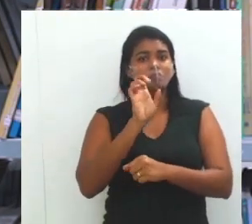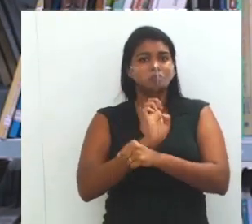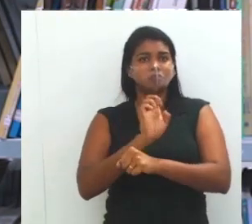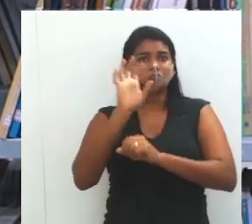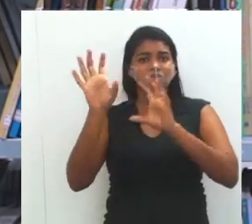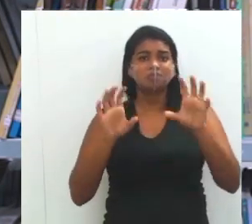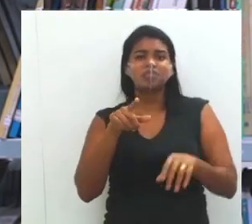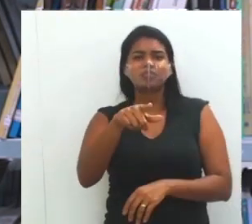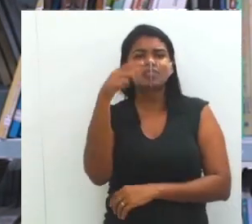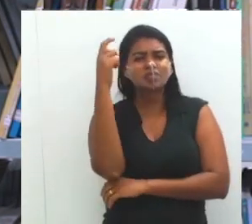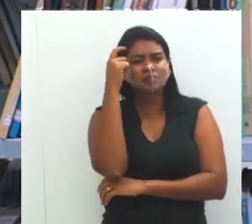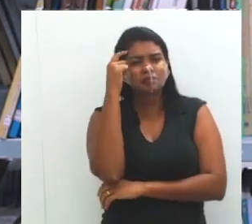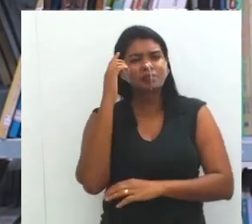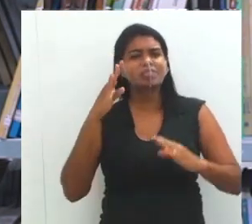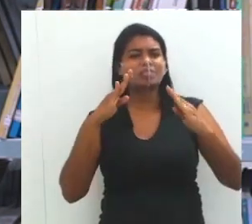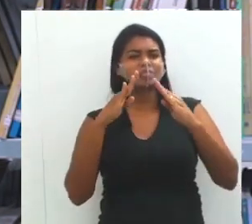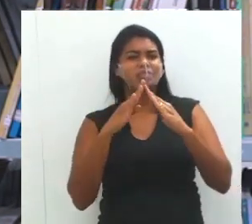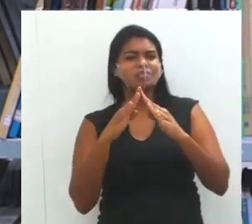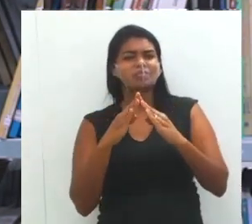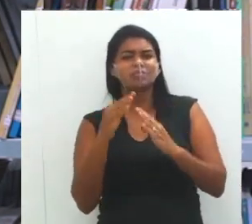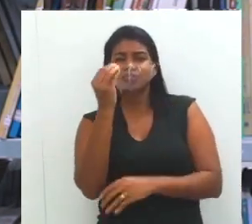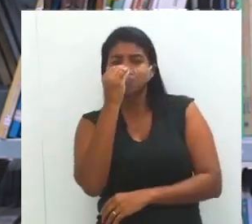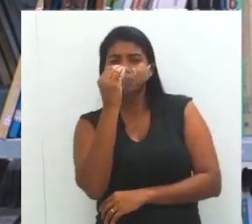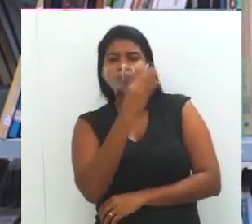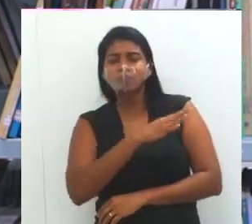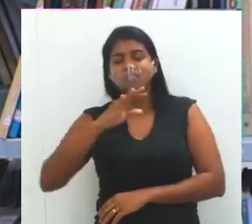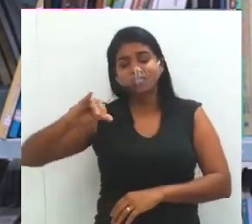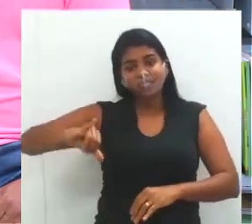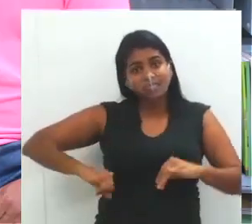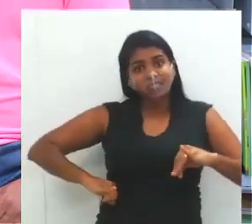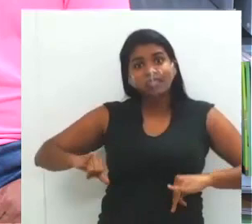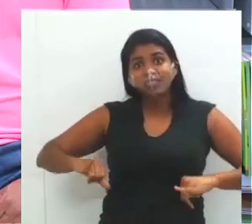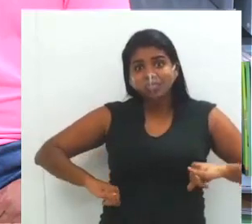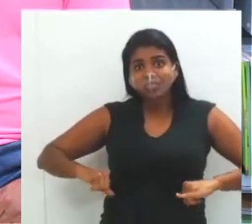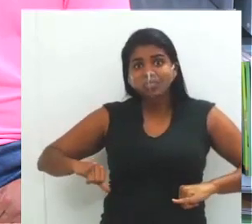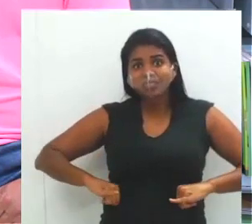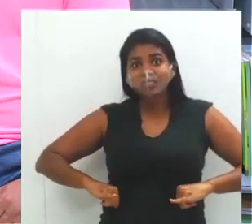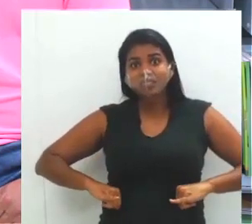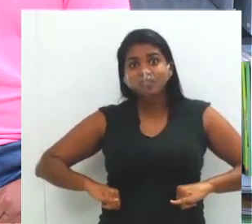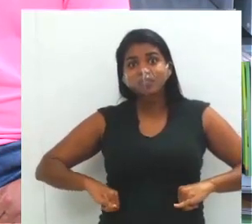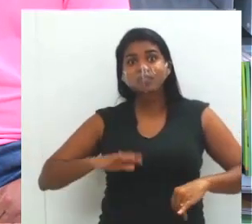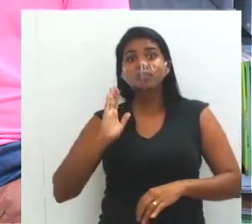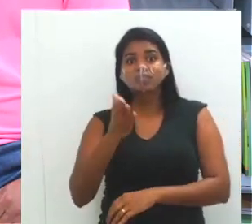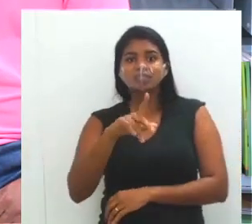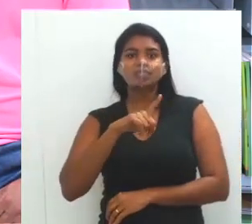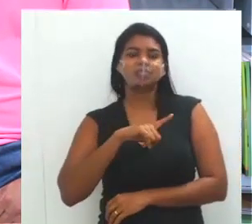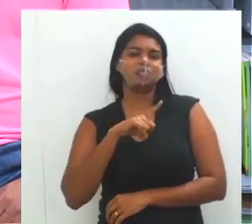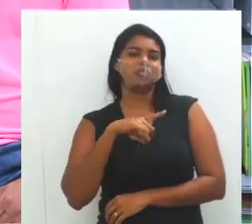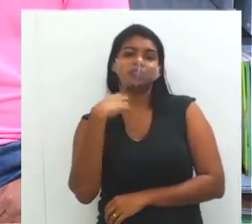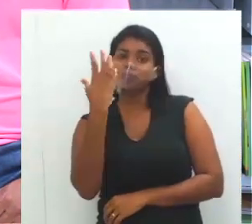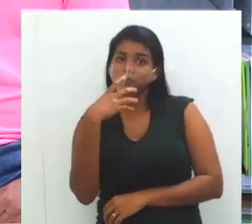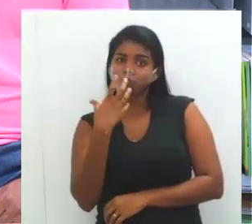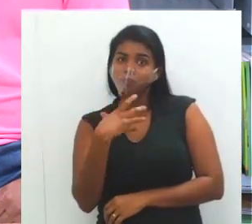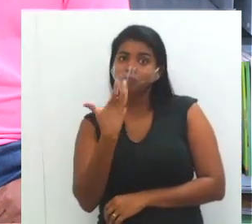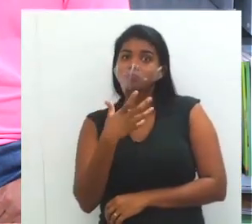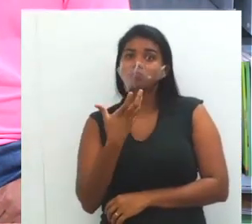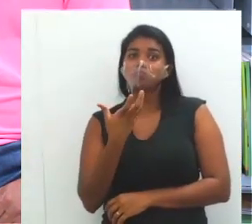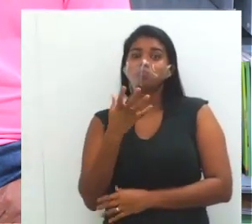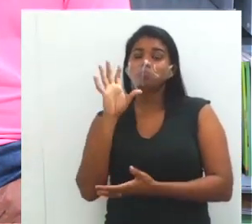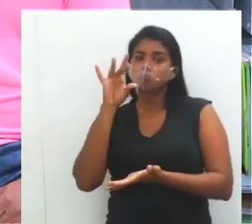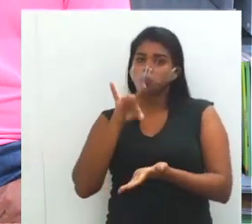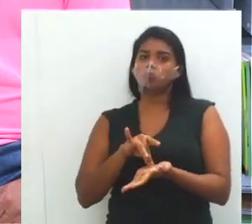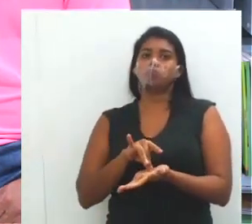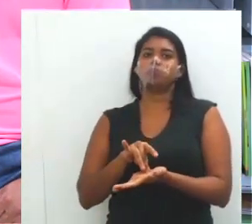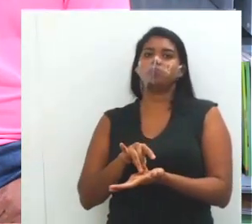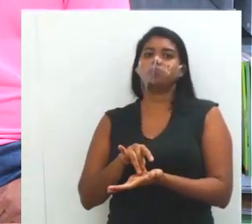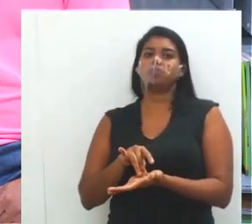vocês refletissem em casa, veja só o preconceito que ele sofreu e que havia a própria música nordestina, quando ele se